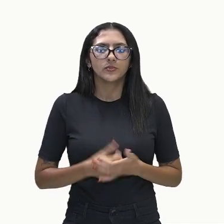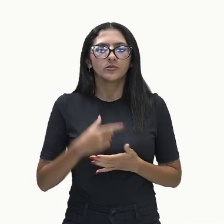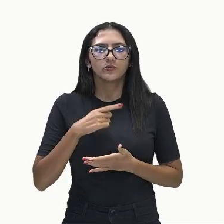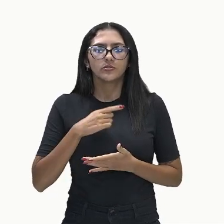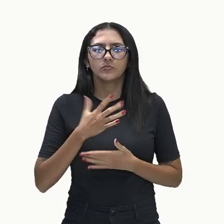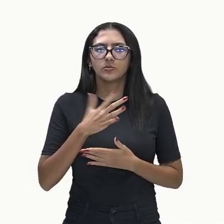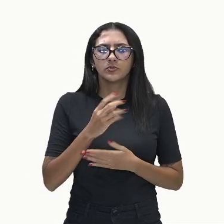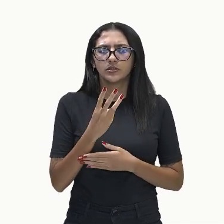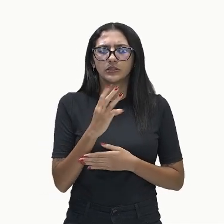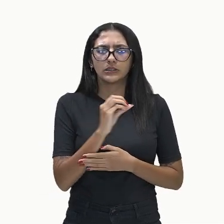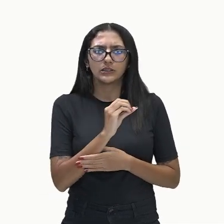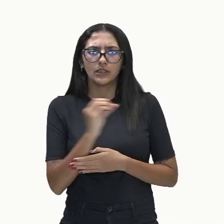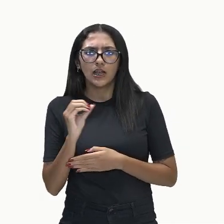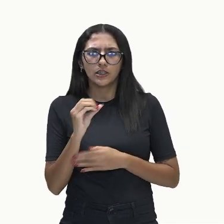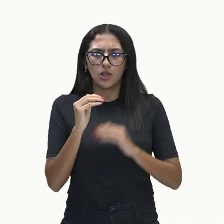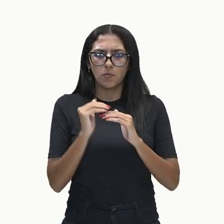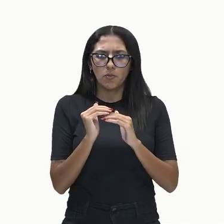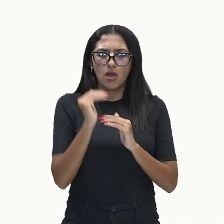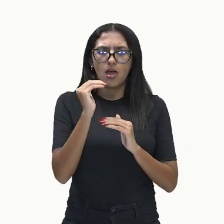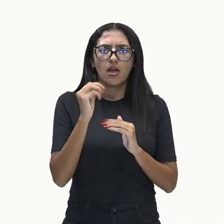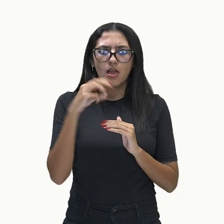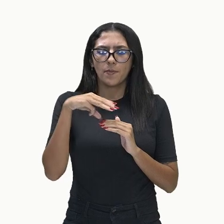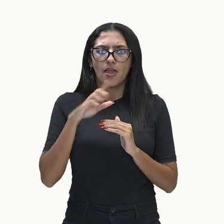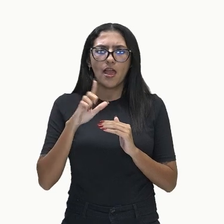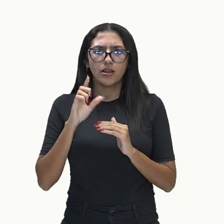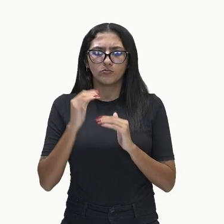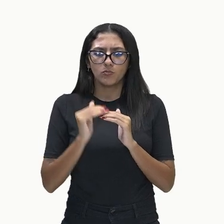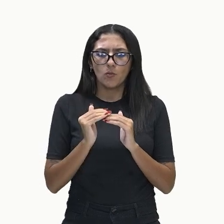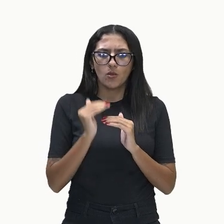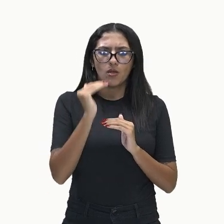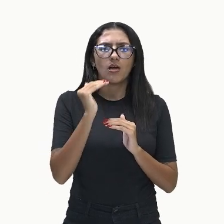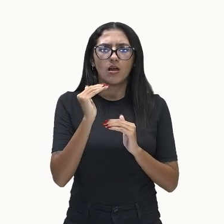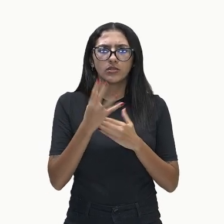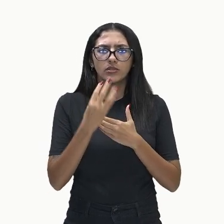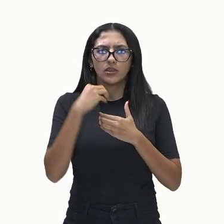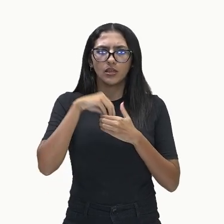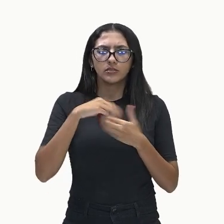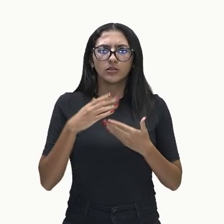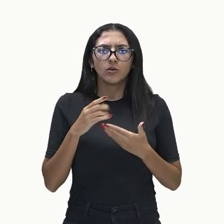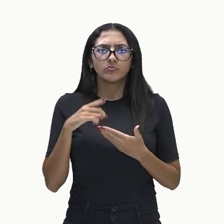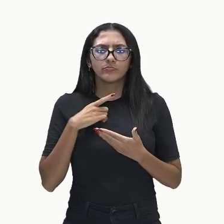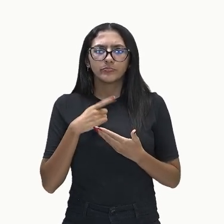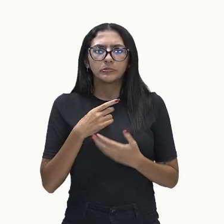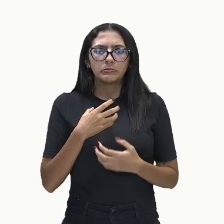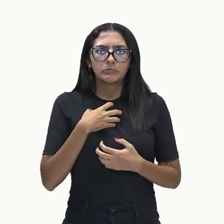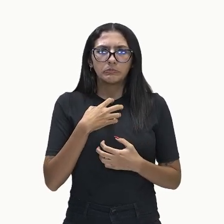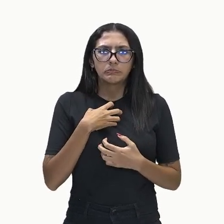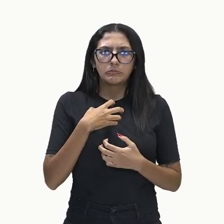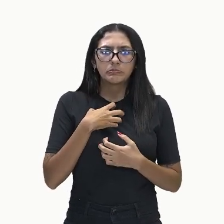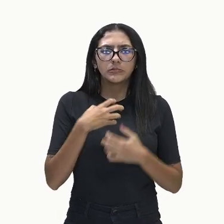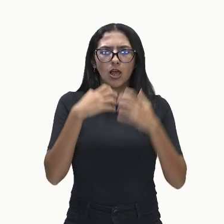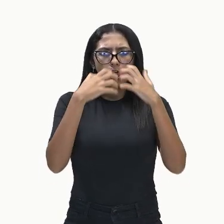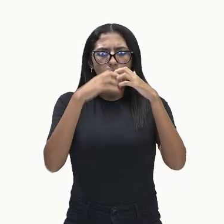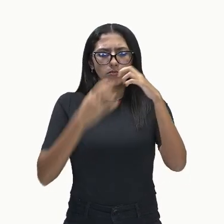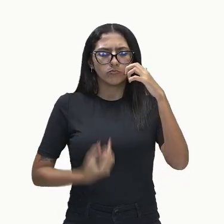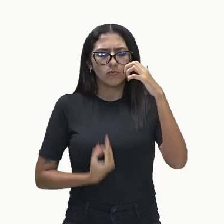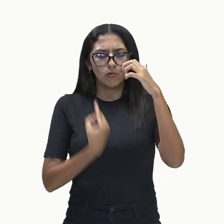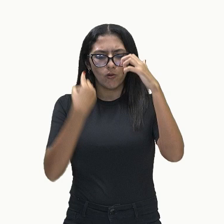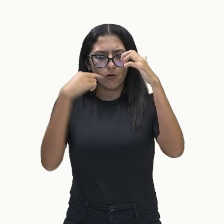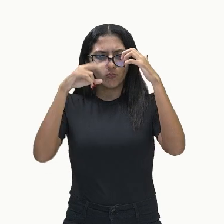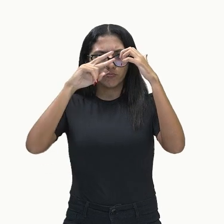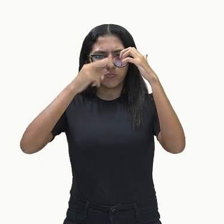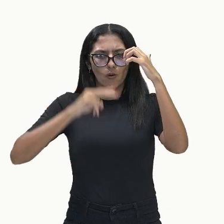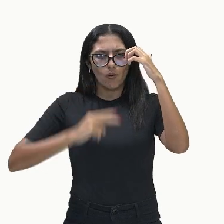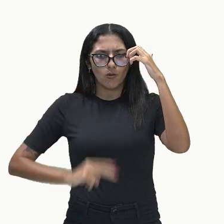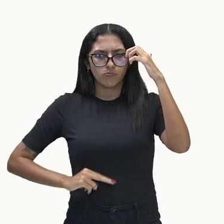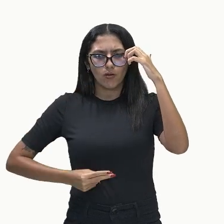300 ml de urina já armazenado na bexiga, há um sinal para o seu cérebro para informar